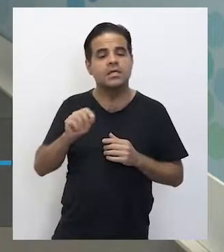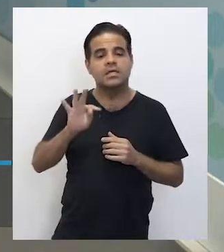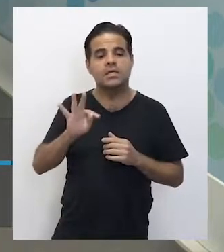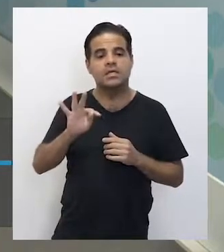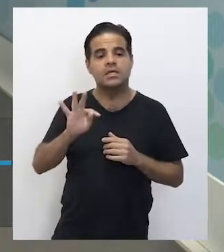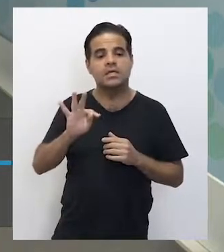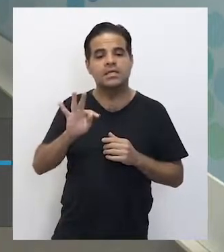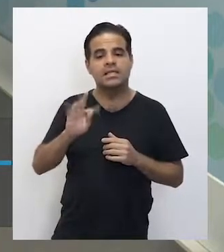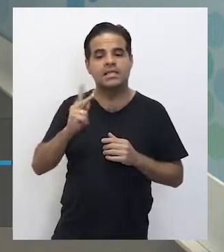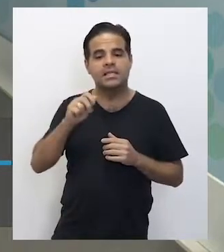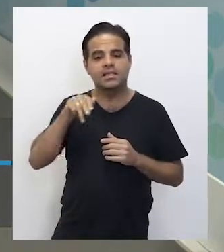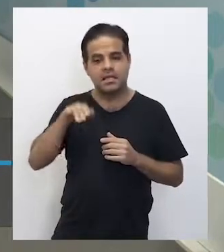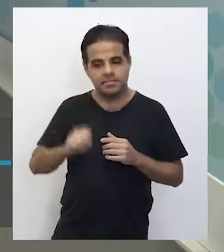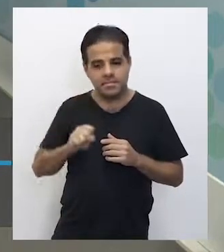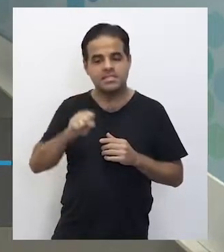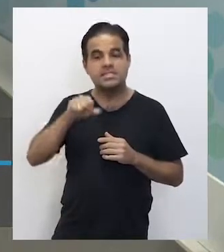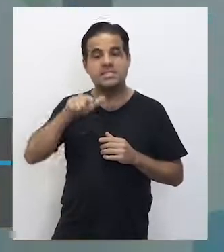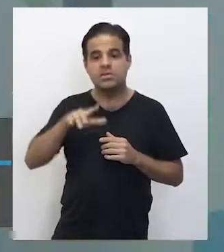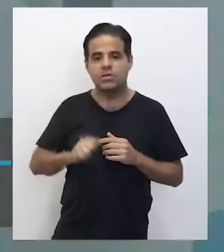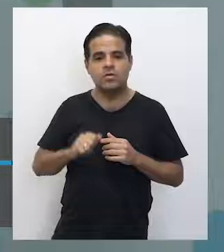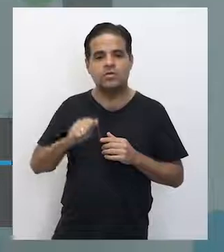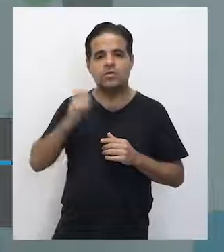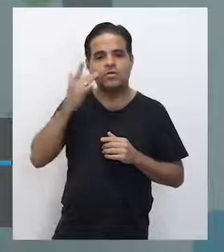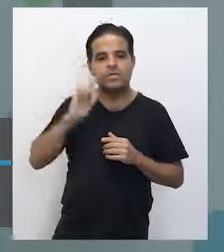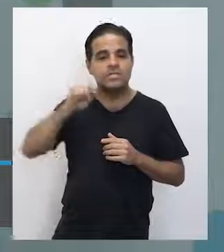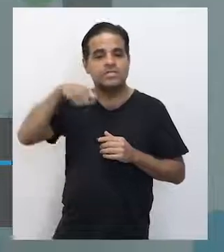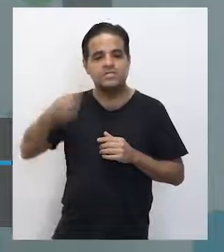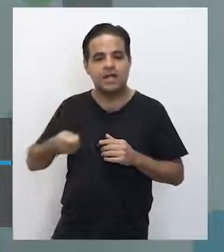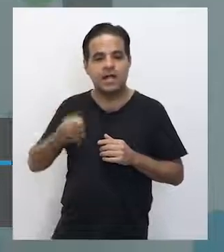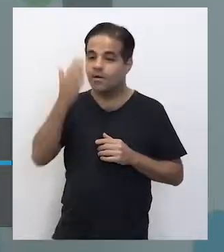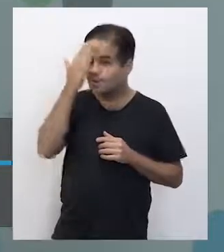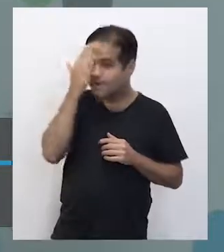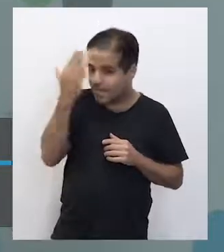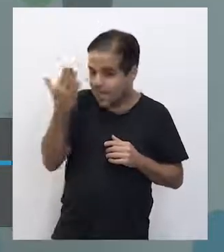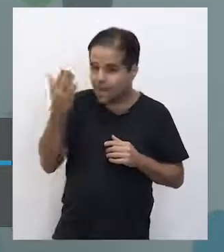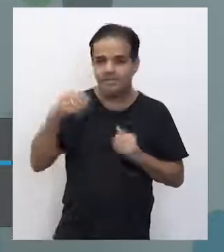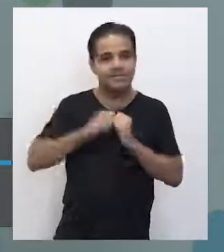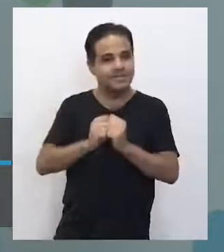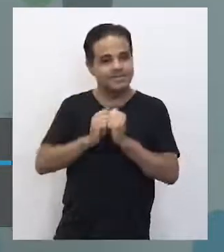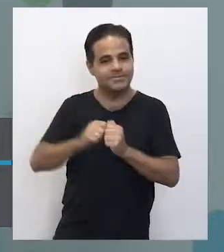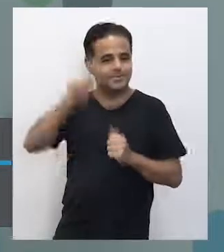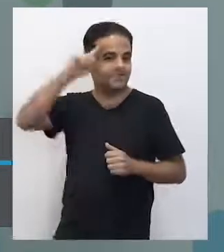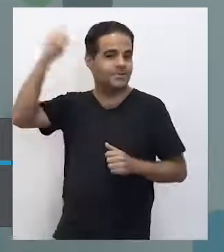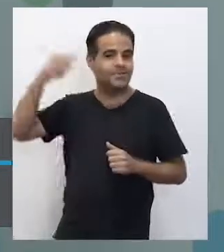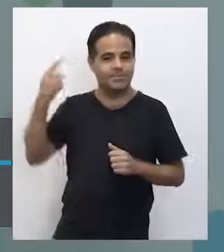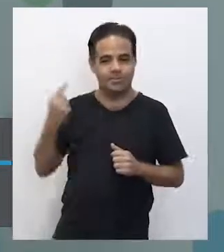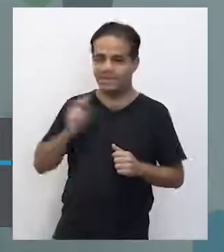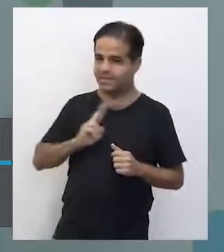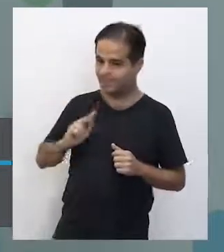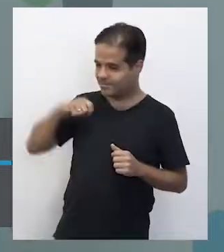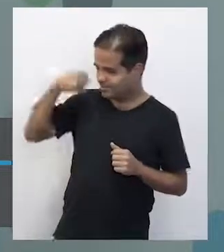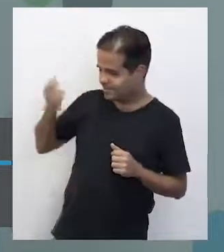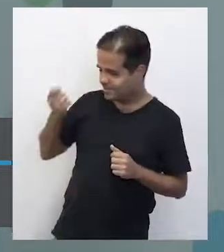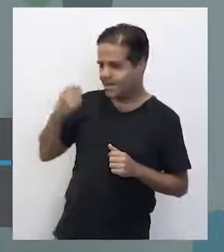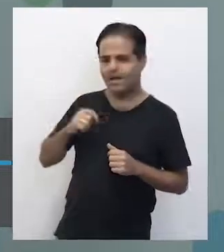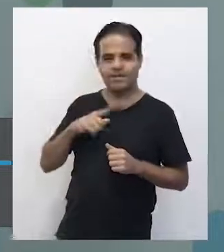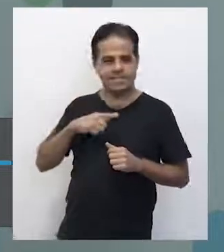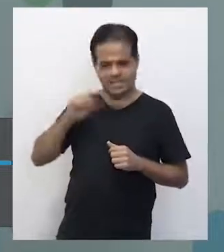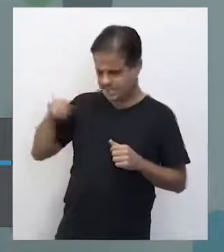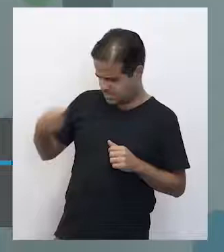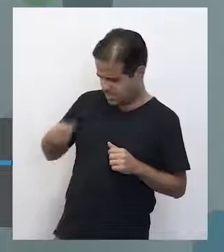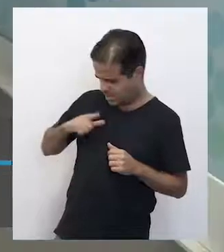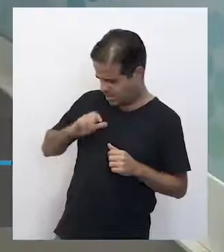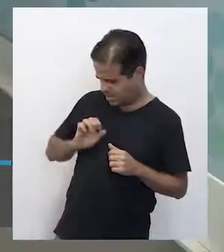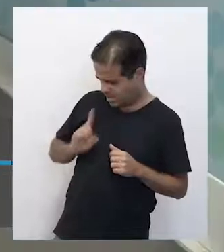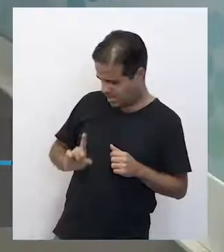Tami Silva. Tami Silva, não sei qual é o seu sinal, mas ó, obrigada por estar no chat, eu sou a professora Mônica. Você tem sinal,